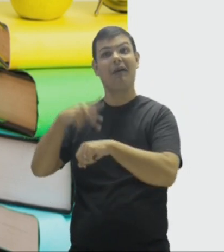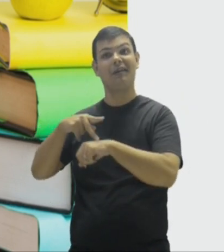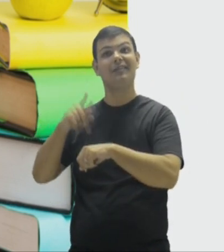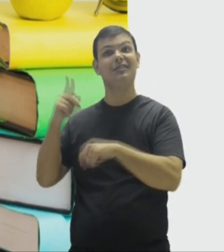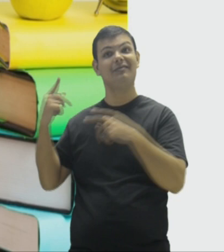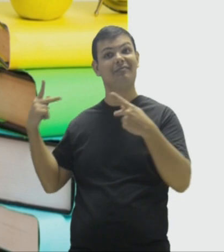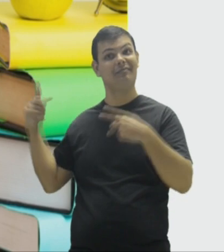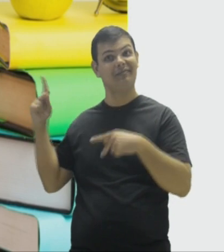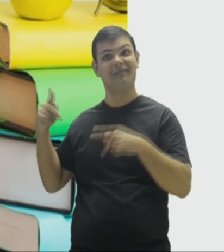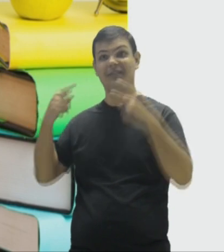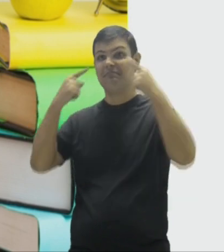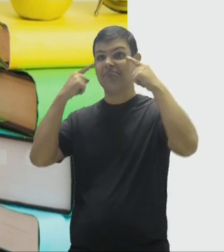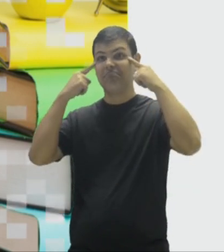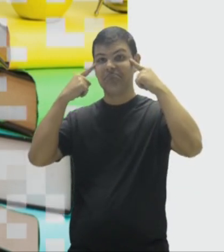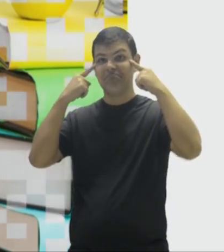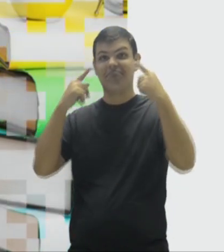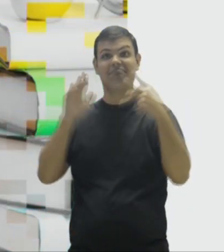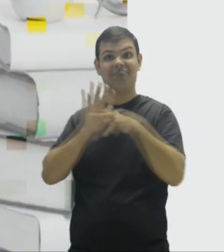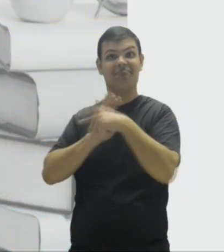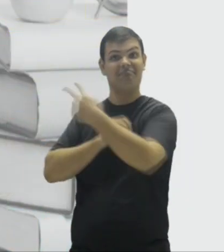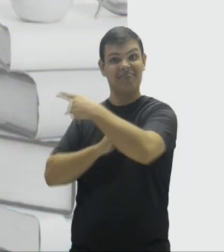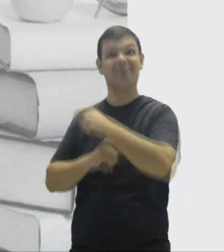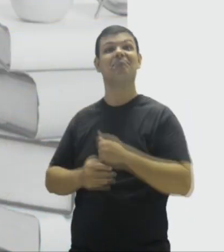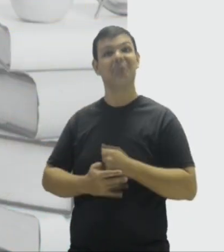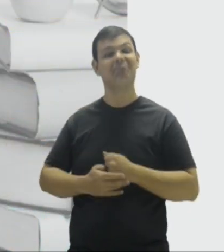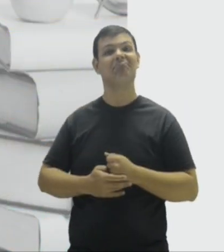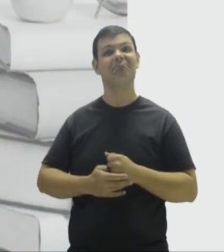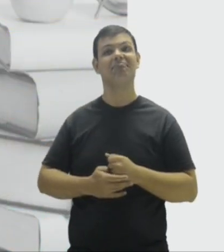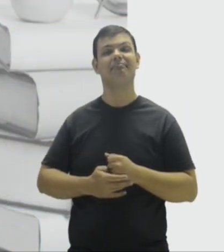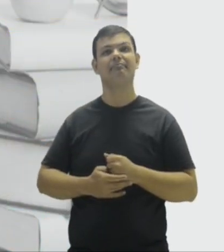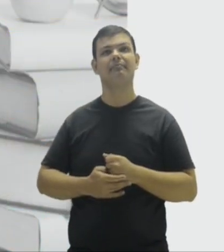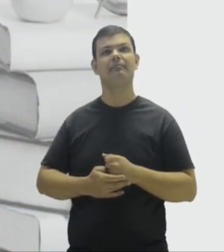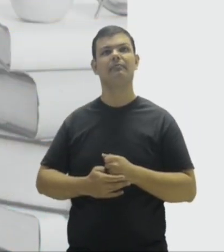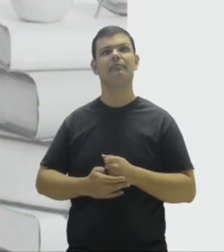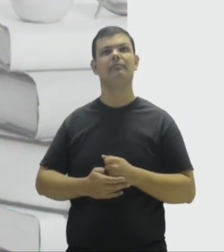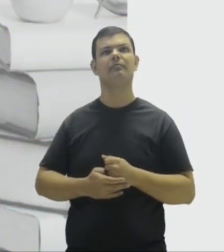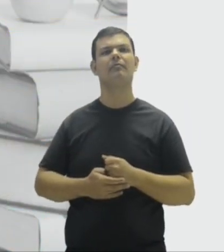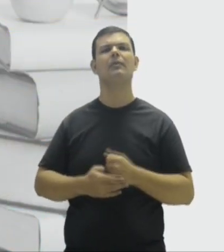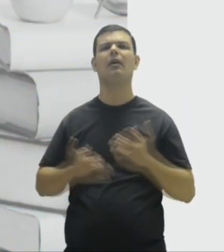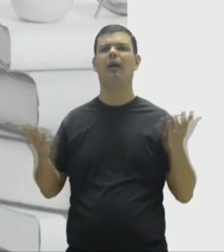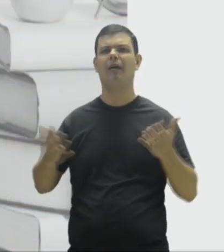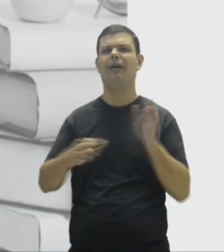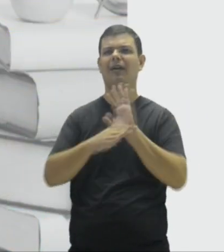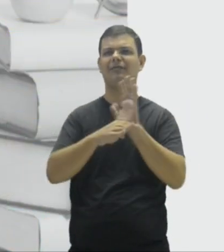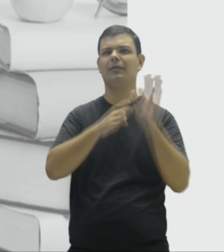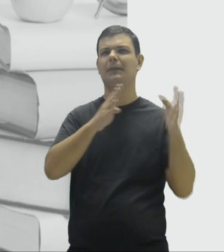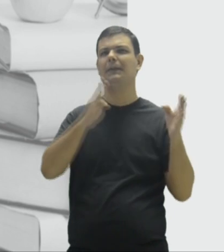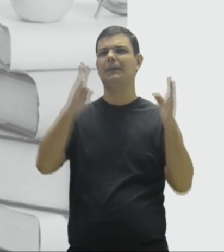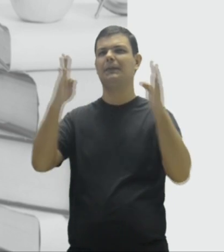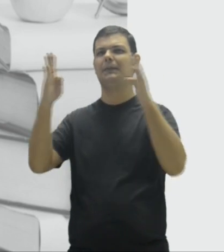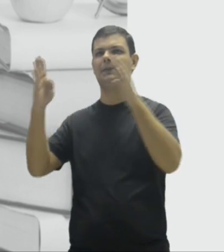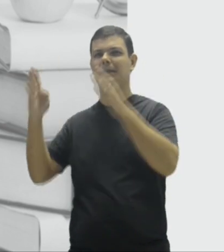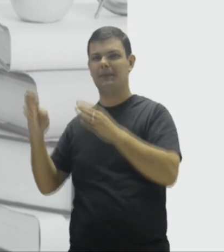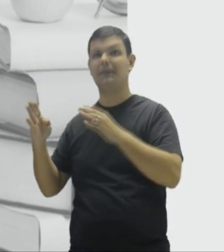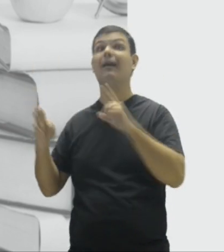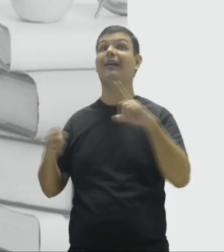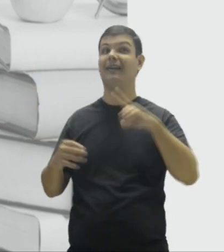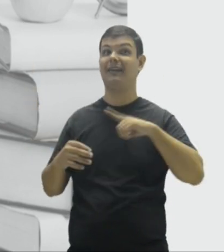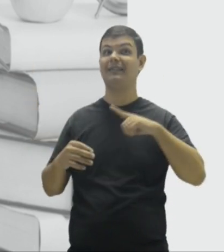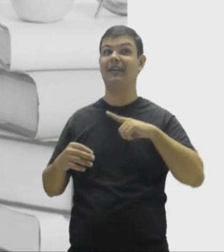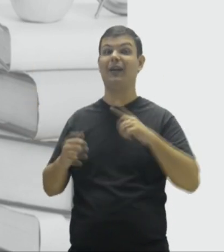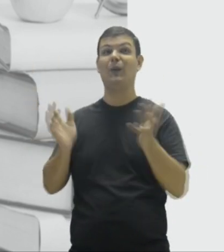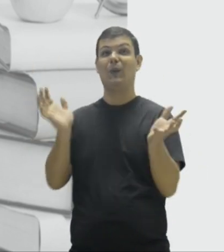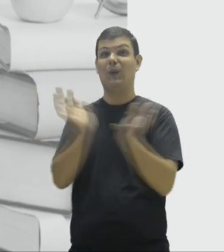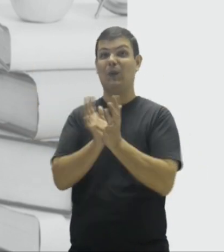sushi. Interessante, hein? Vamos lá. Vamos assistir um pequeno videozinho da Turma do Açaí. Preste bem atenção